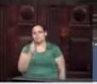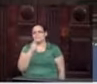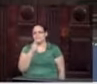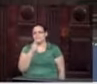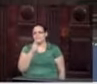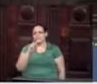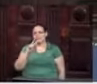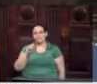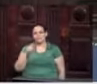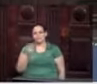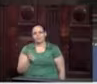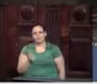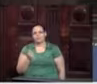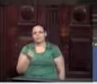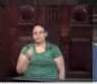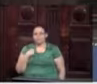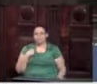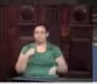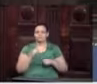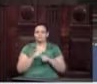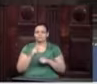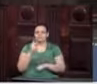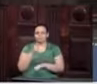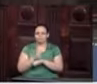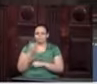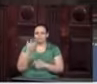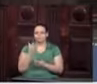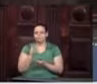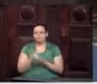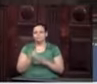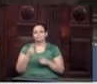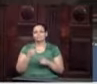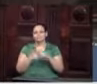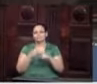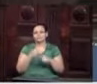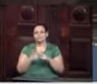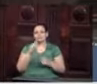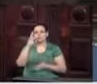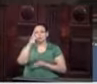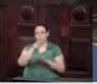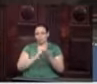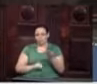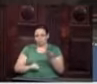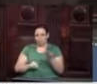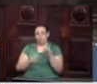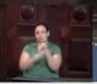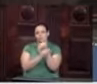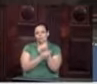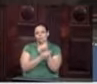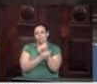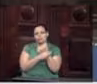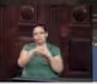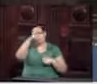Eu faço esse registro porque, senhor presidente, o modelo de segurança pública